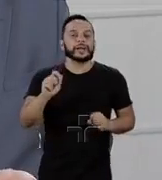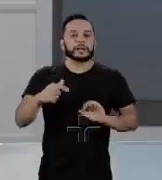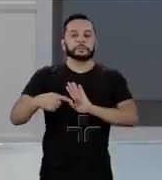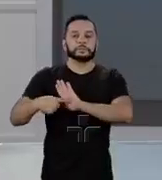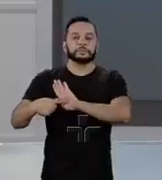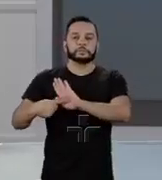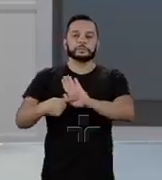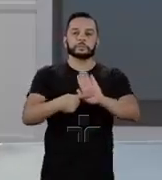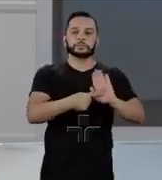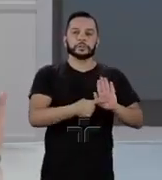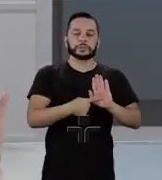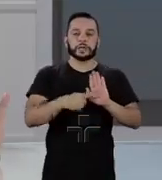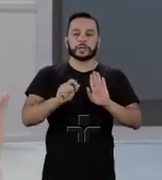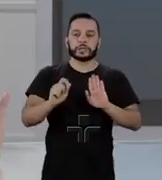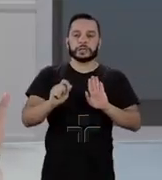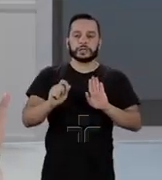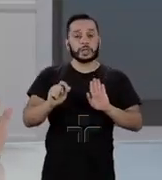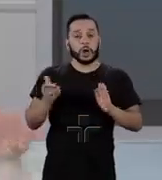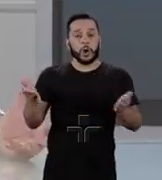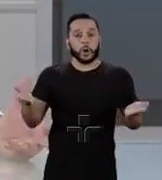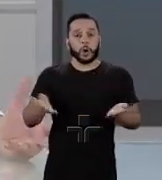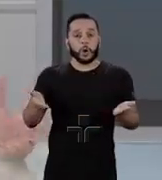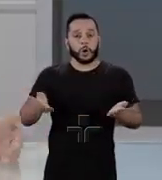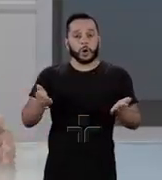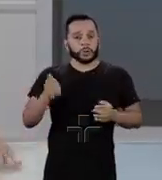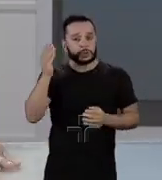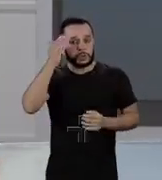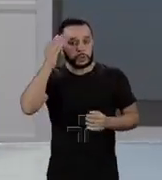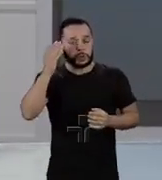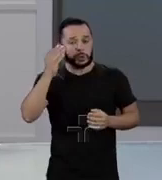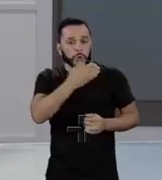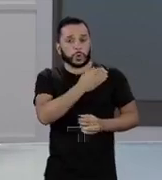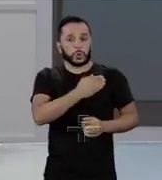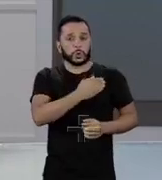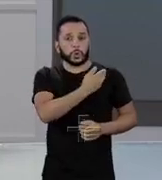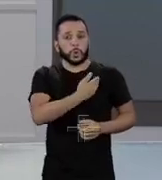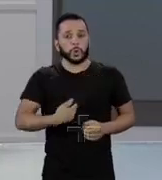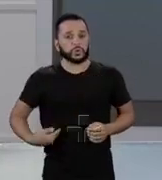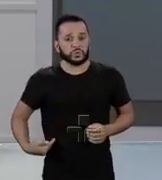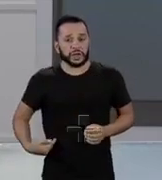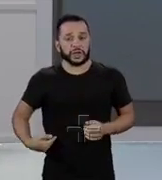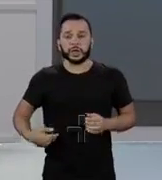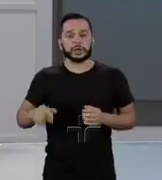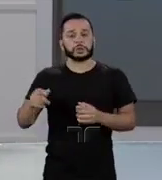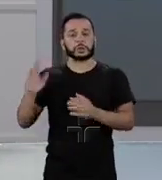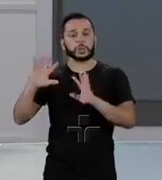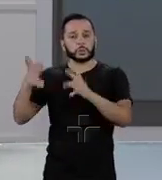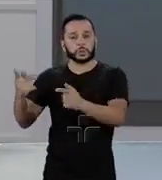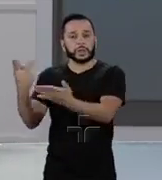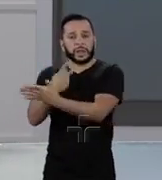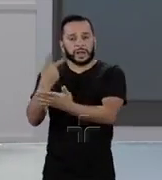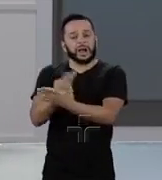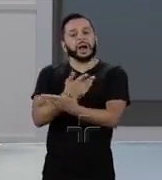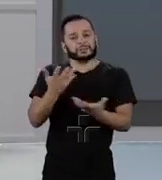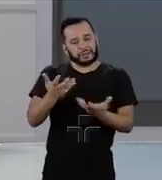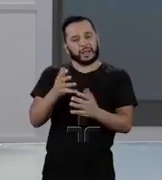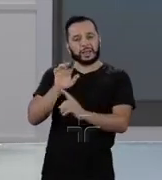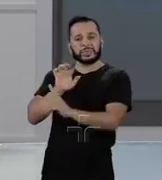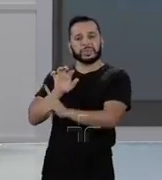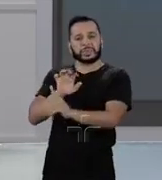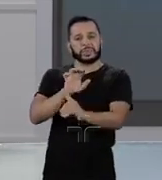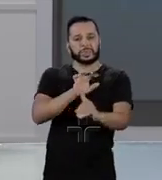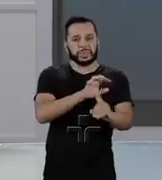não compactuante com nada que existe do processo. Isso que o Marcos falava é muito importante, me parece,